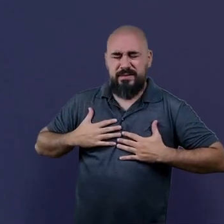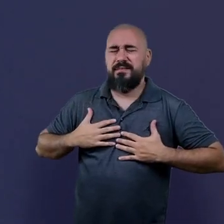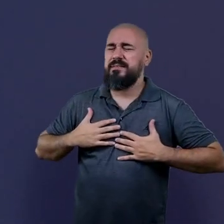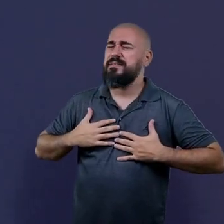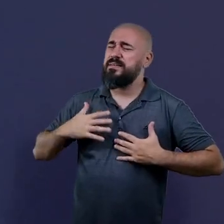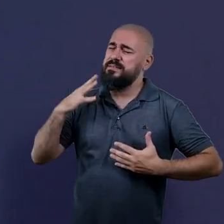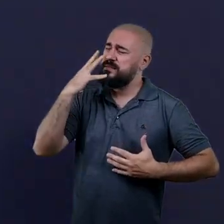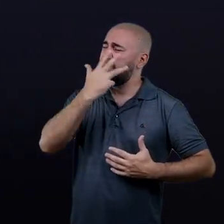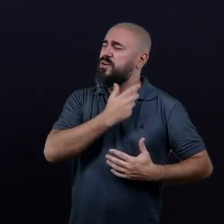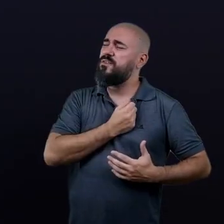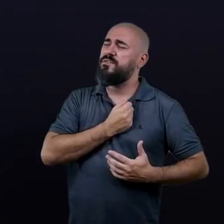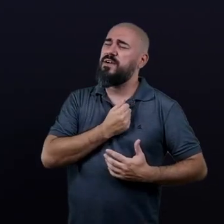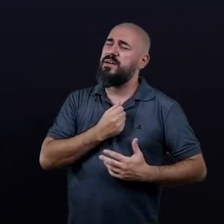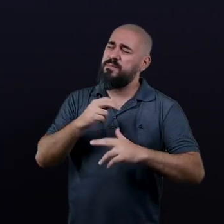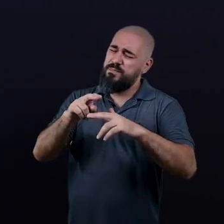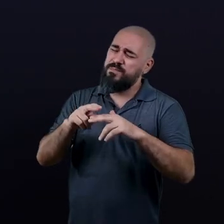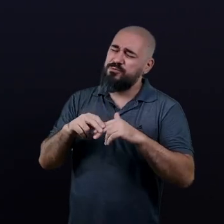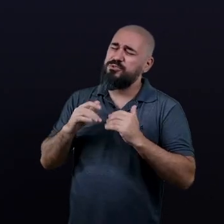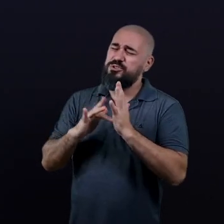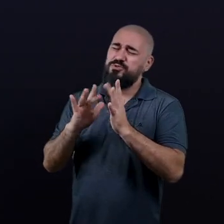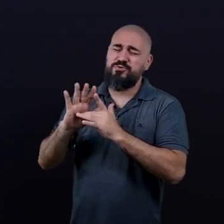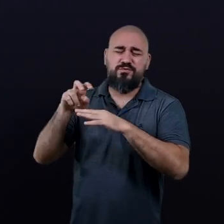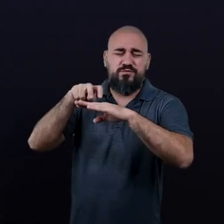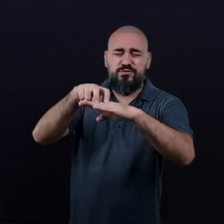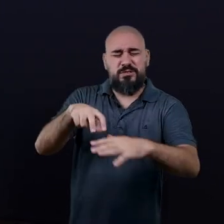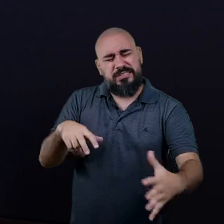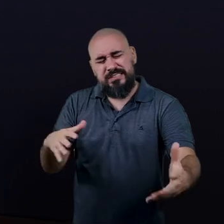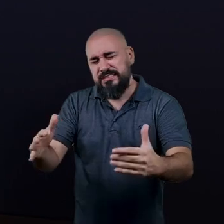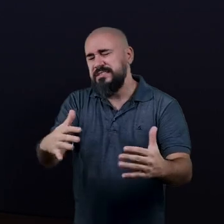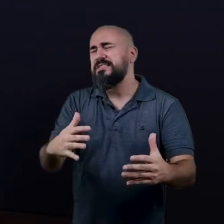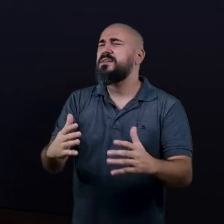Ele voltar. Por isso, Pai, fica conosco,